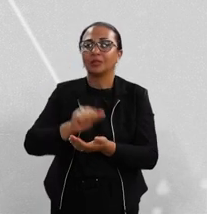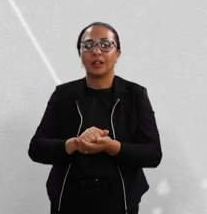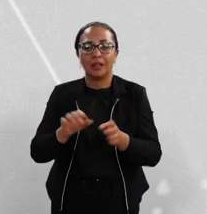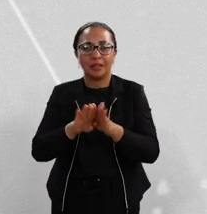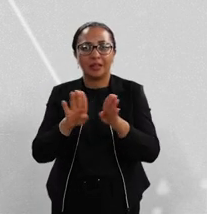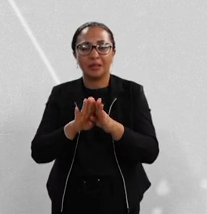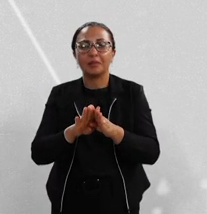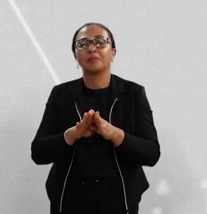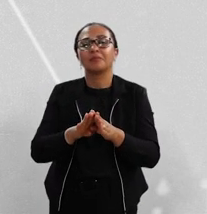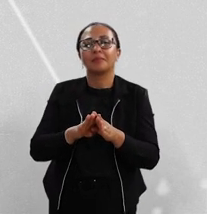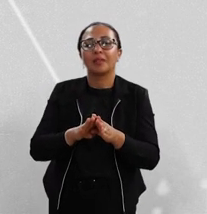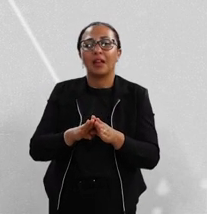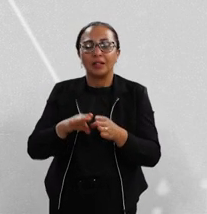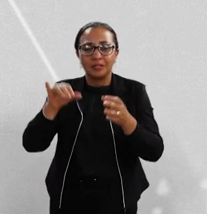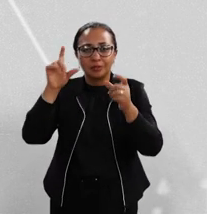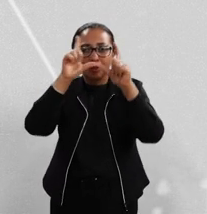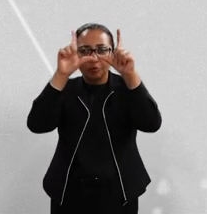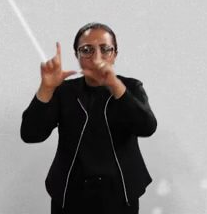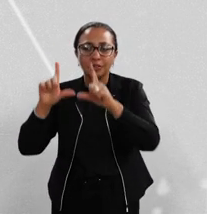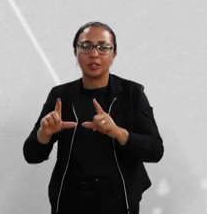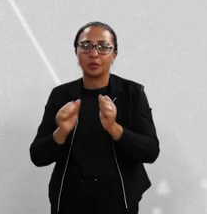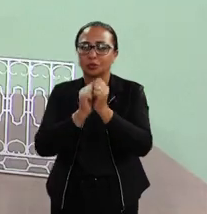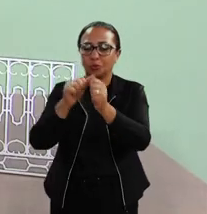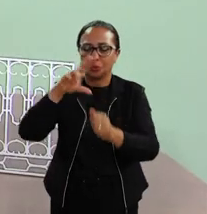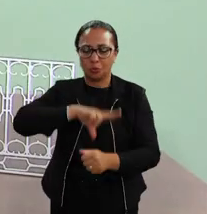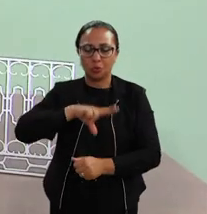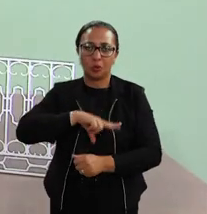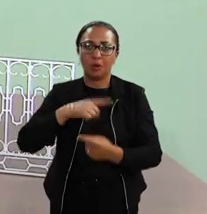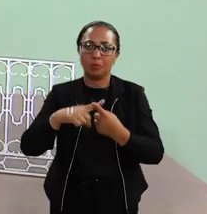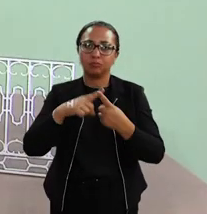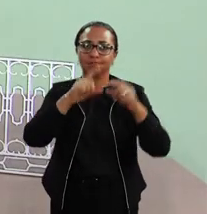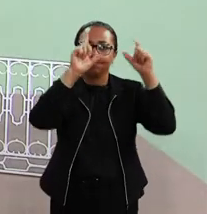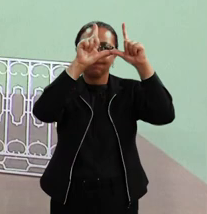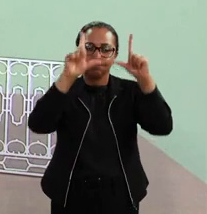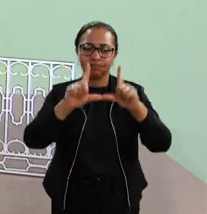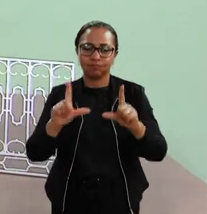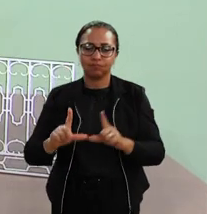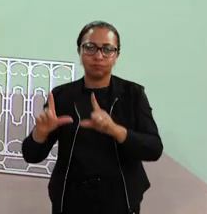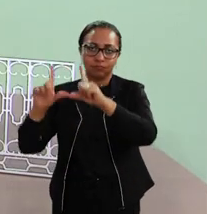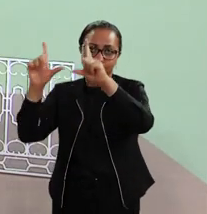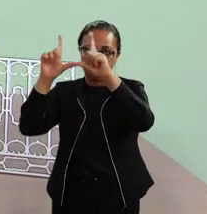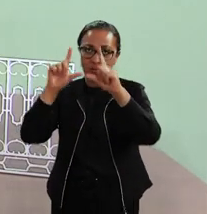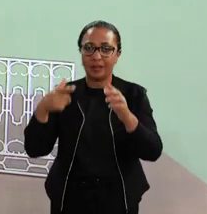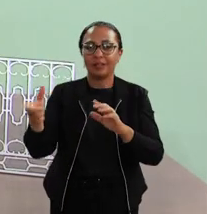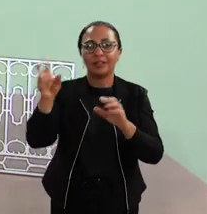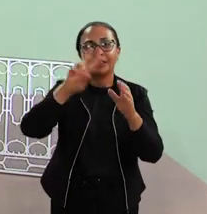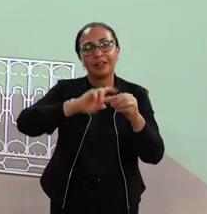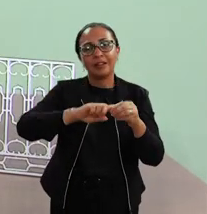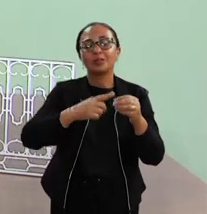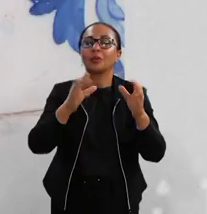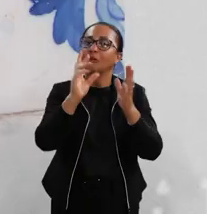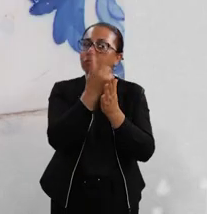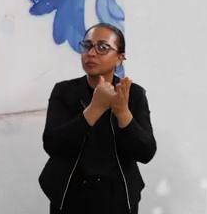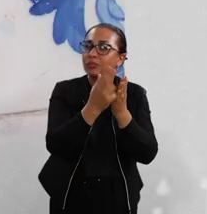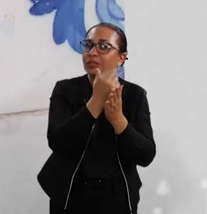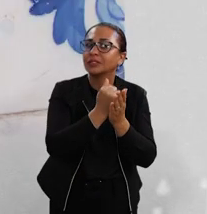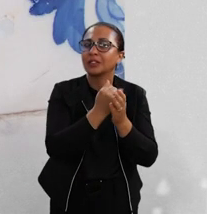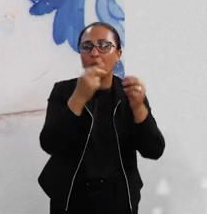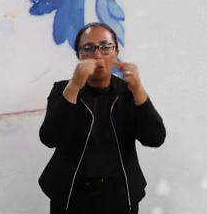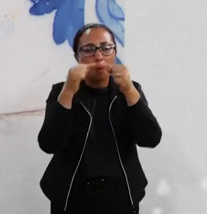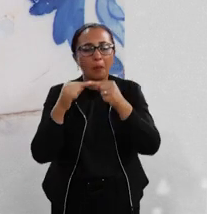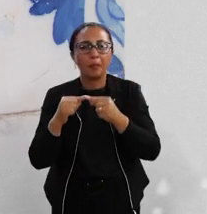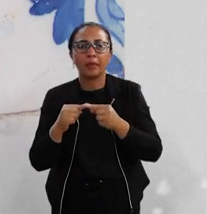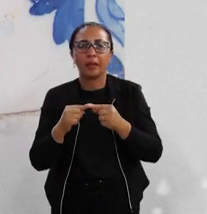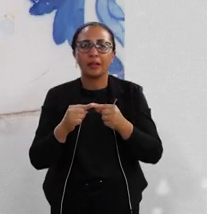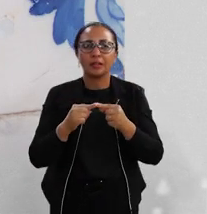padrões azulejares de Portugal. Porque o azulejo, ele traz um desenho, né?